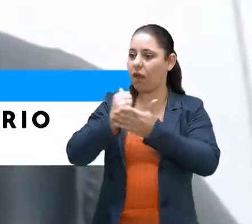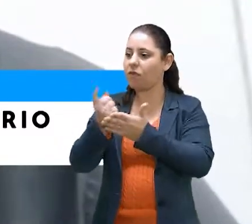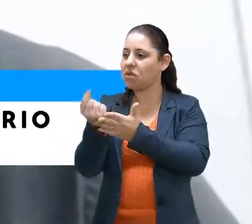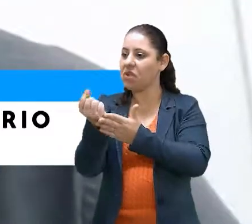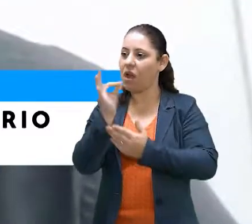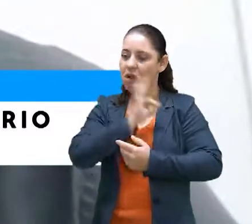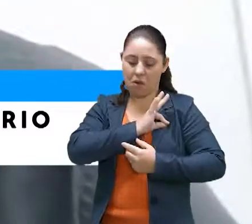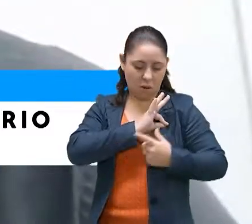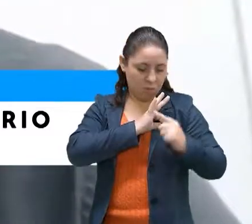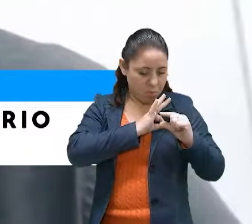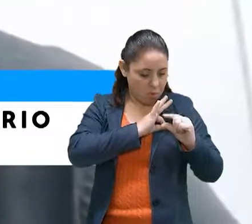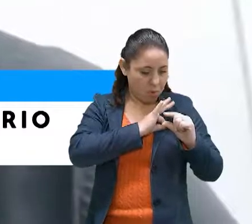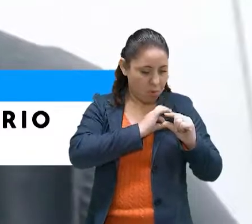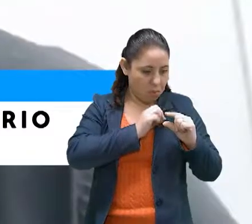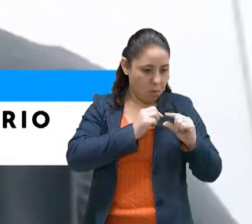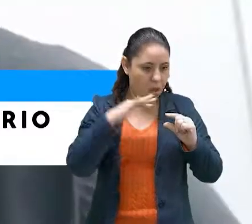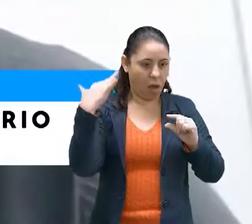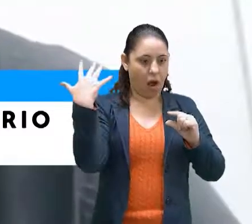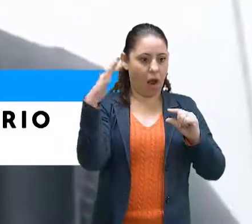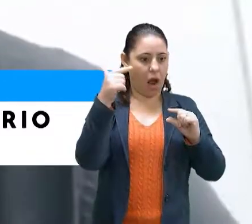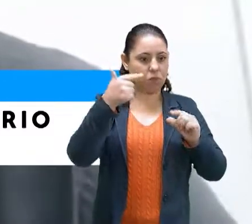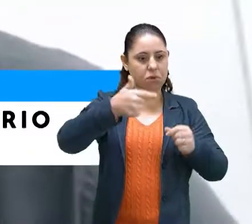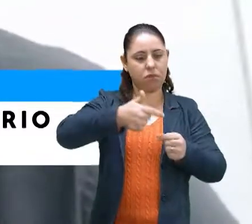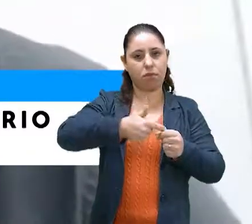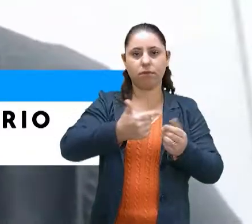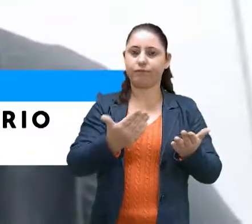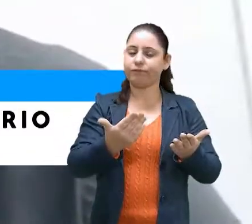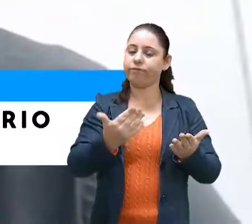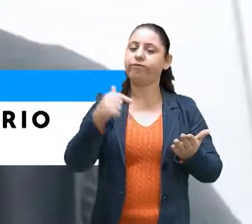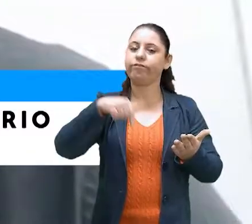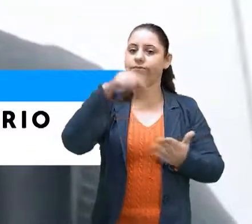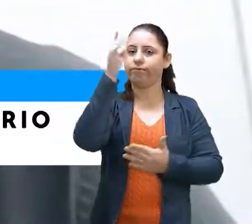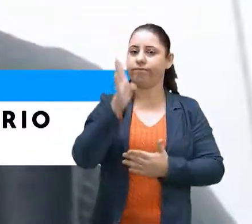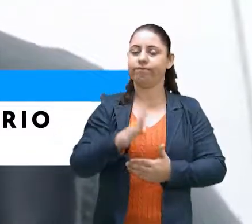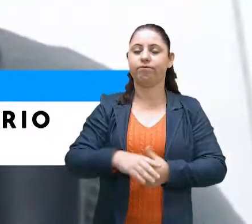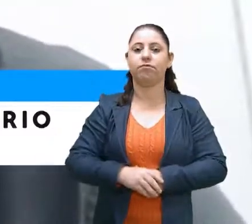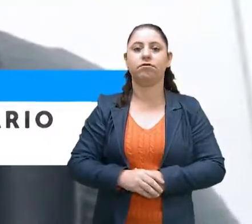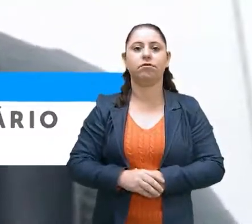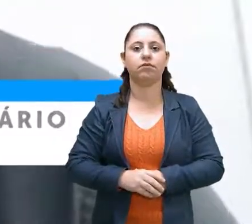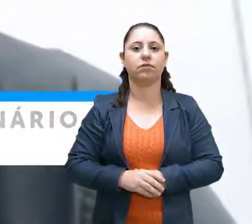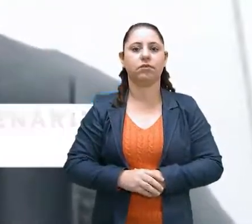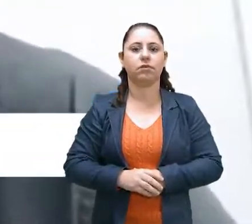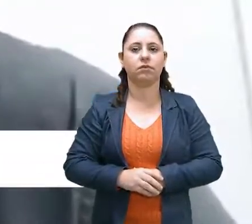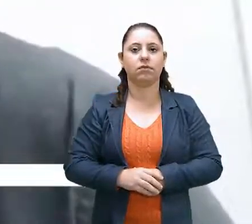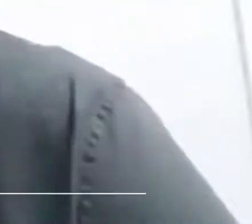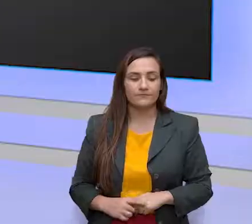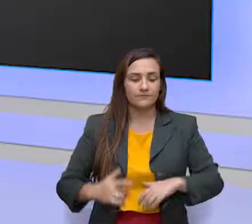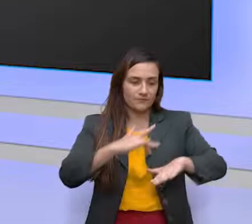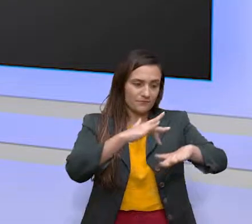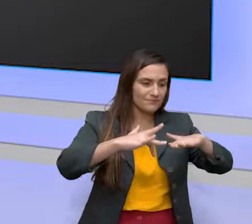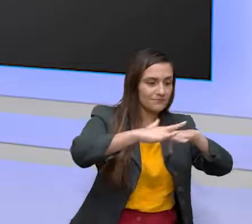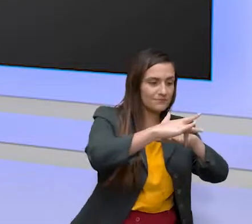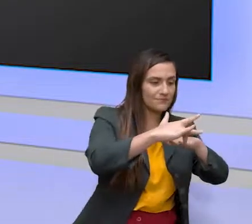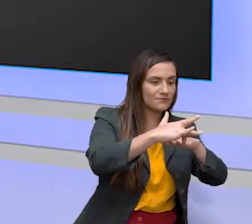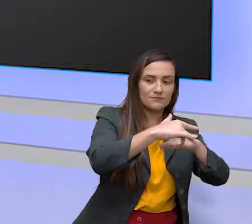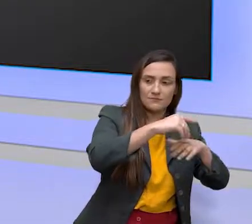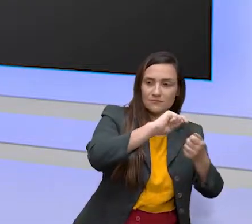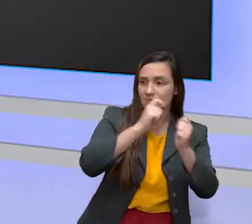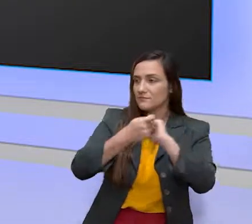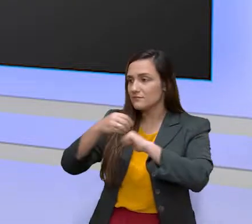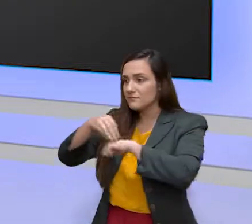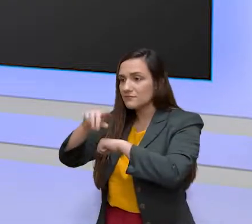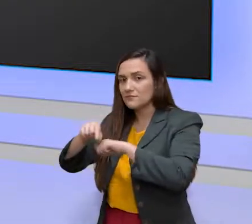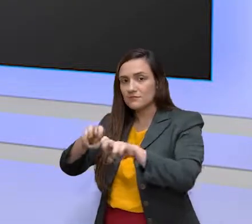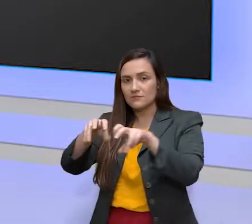eles essa atividade em função do preço dos combustíveis praticados aqui no Brasil. Das redes